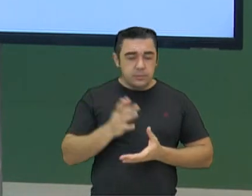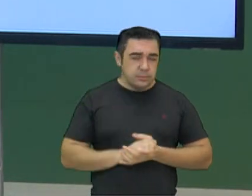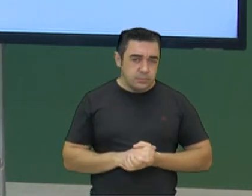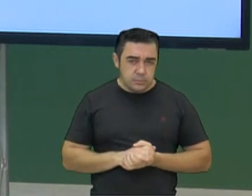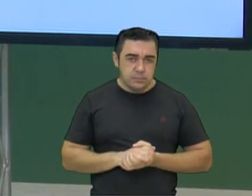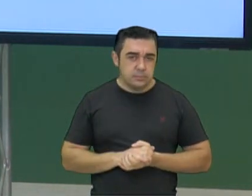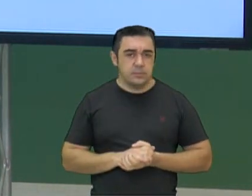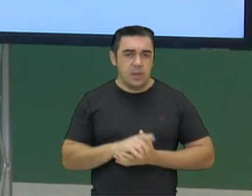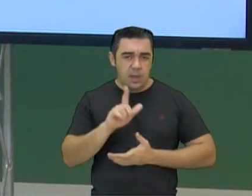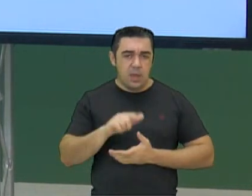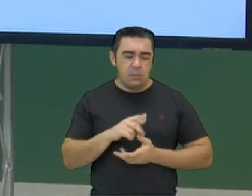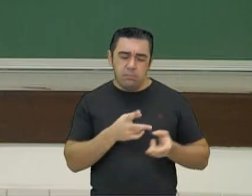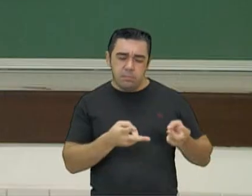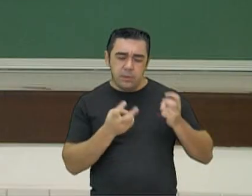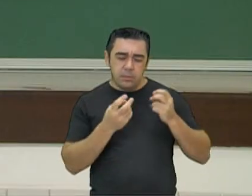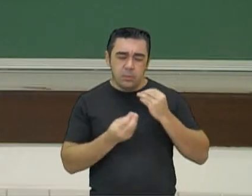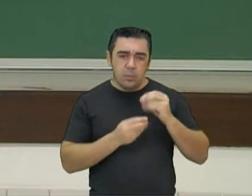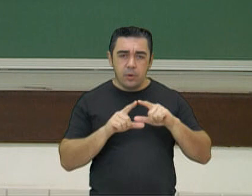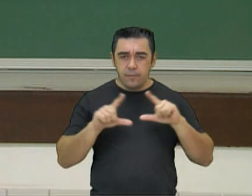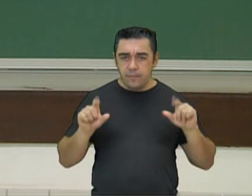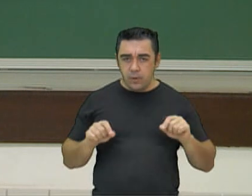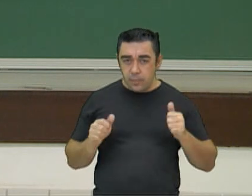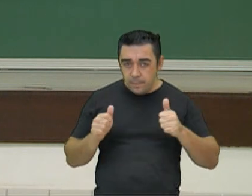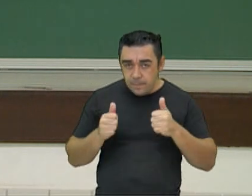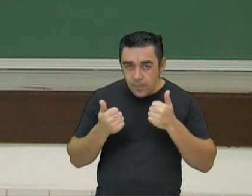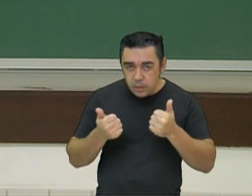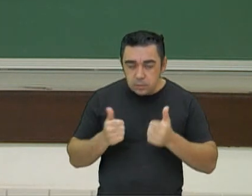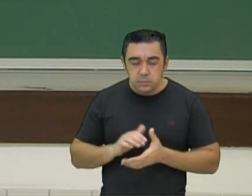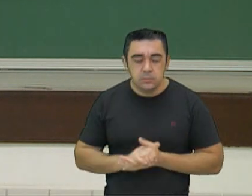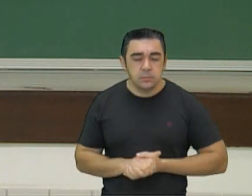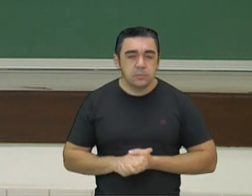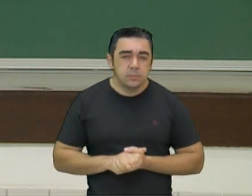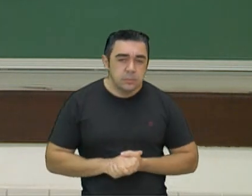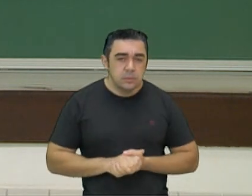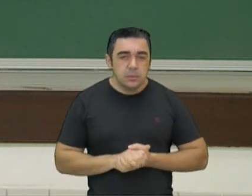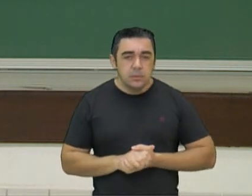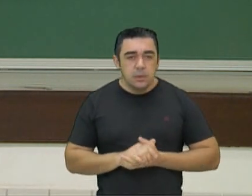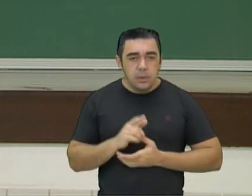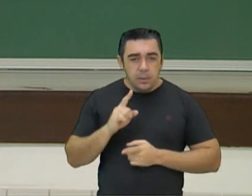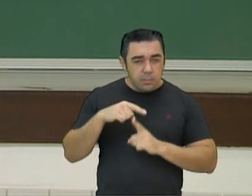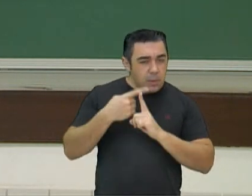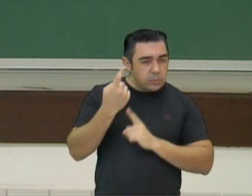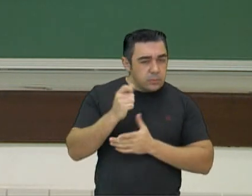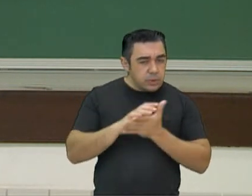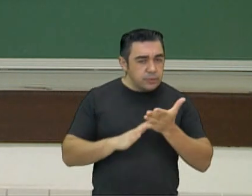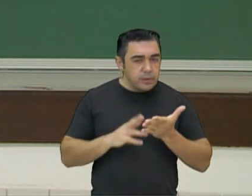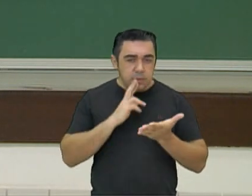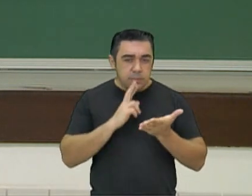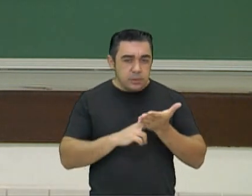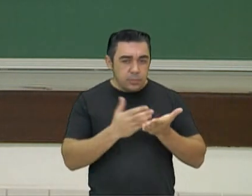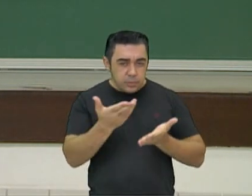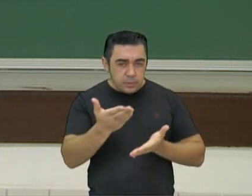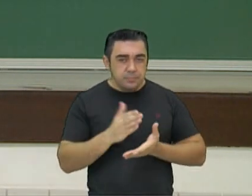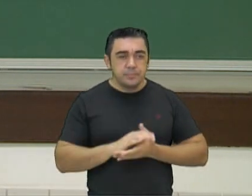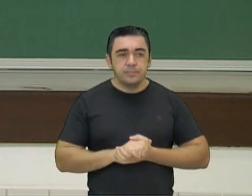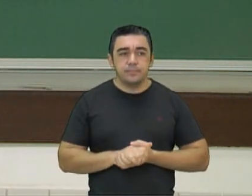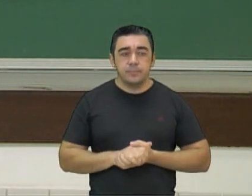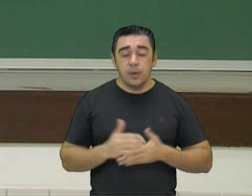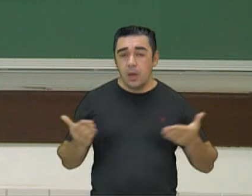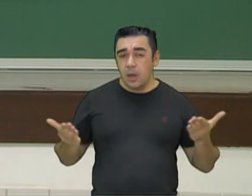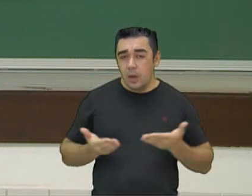uma interpretação da fórmula. Beleza, meus amores? Então, mais um exercício para a gente poder fazer aqui, ó.